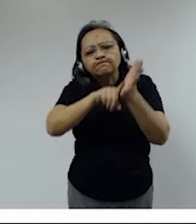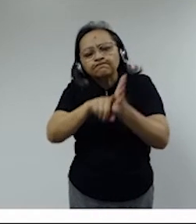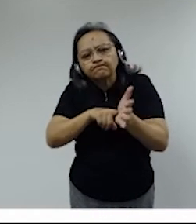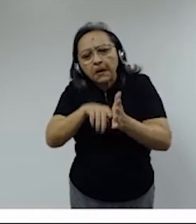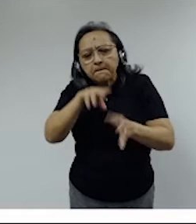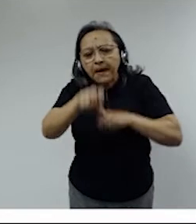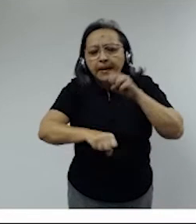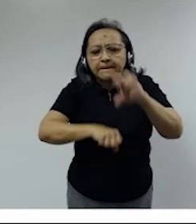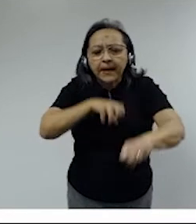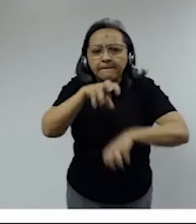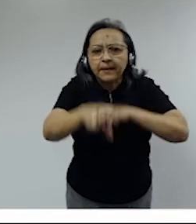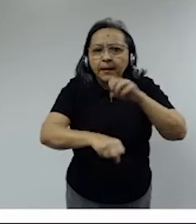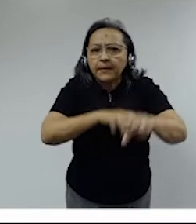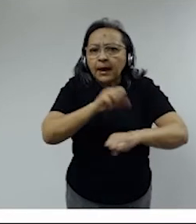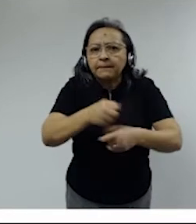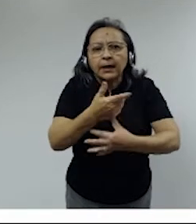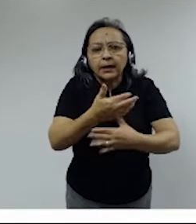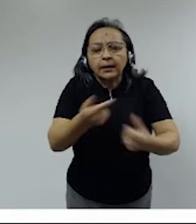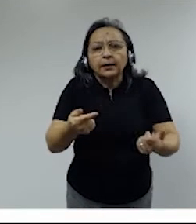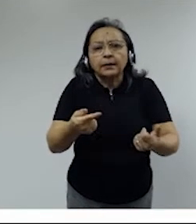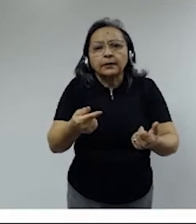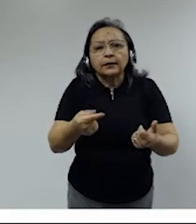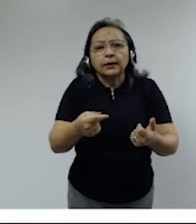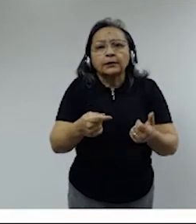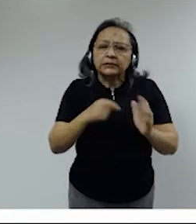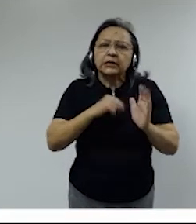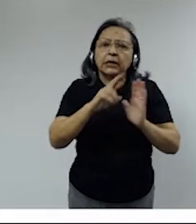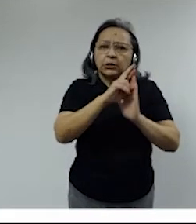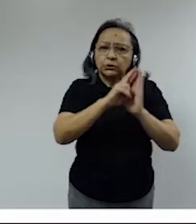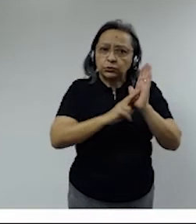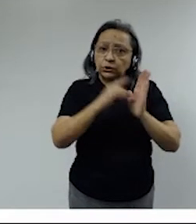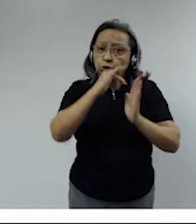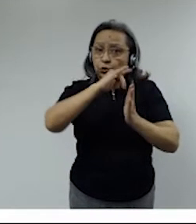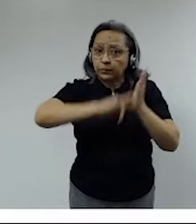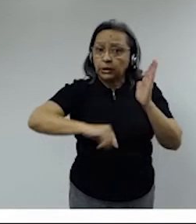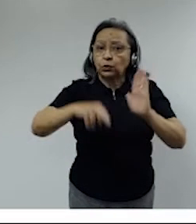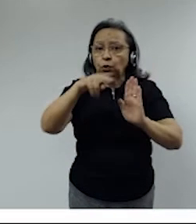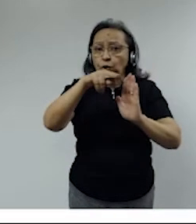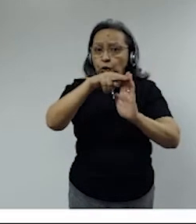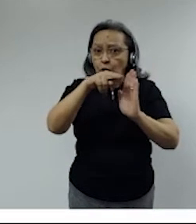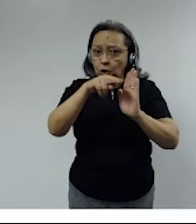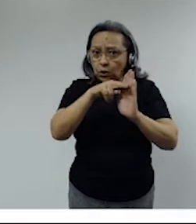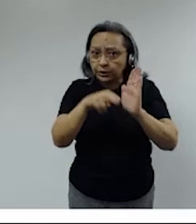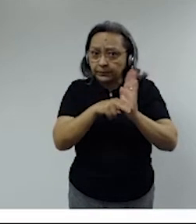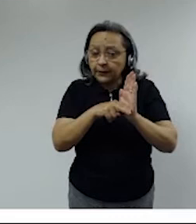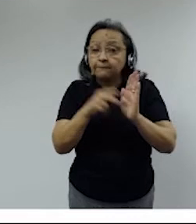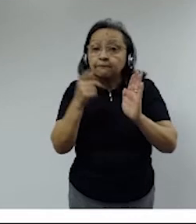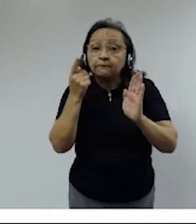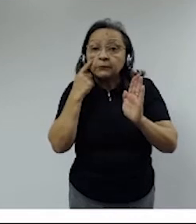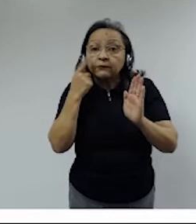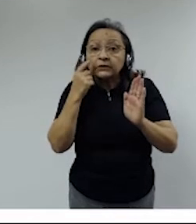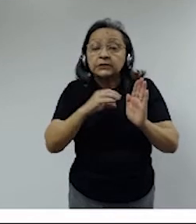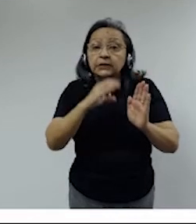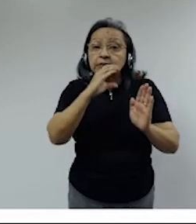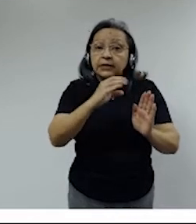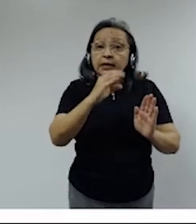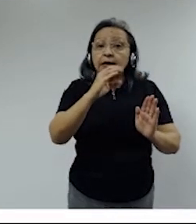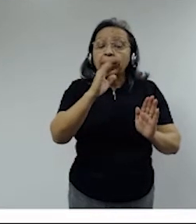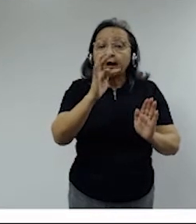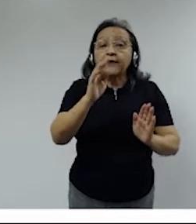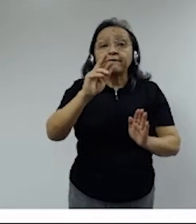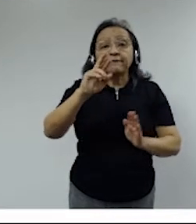uma busca por resoluções, né, por normas deontológicas. Vamos ver se o Conselho Federal de